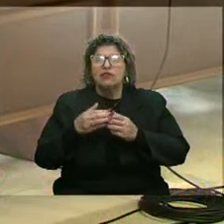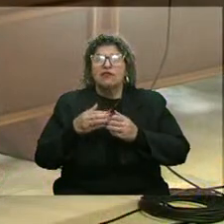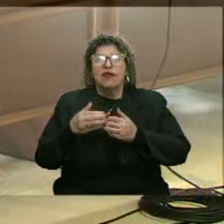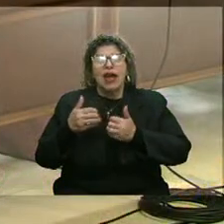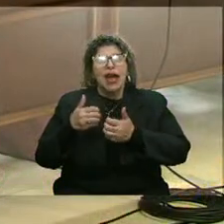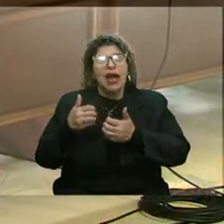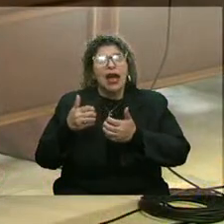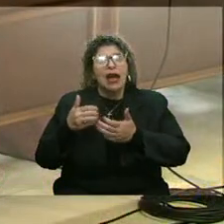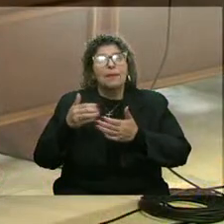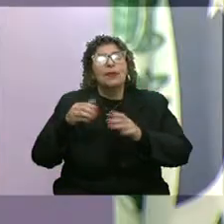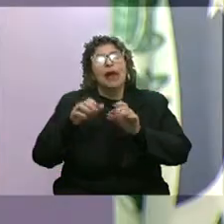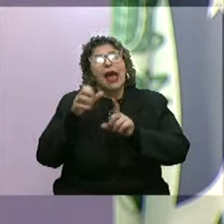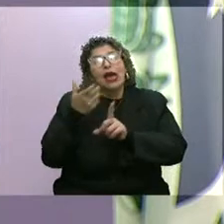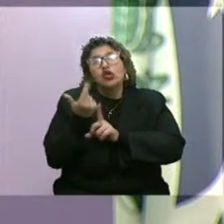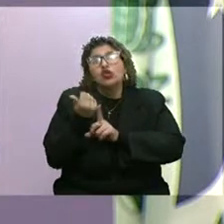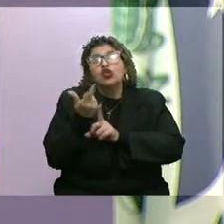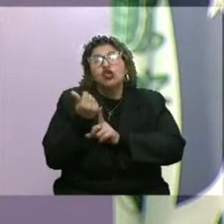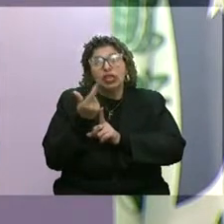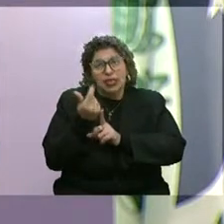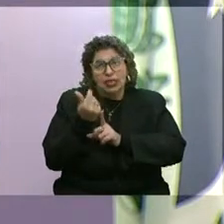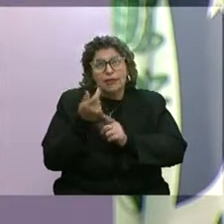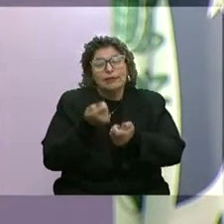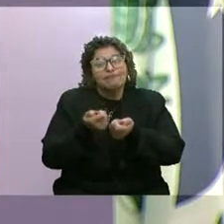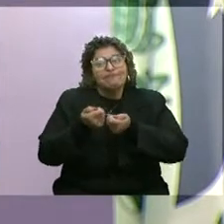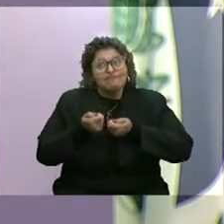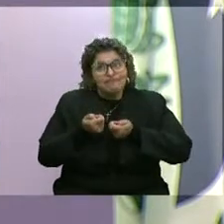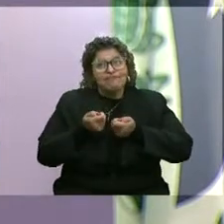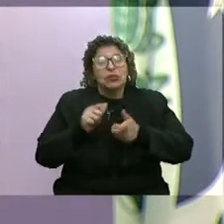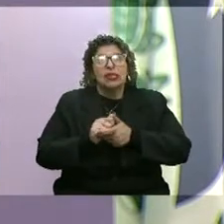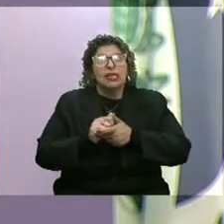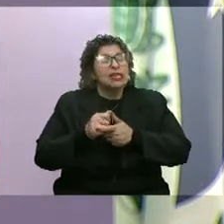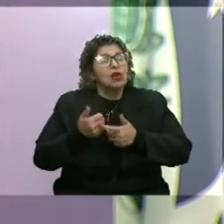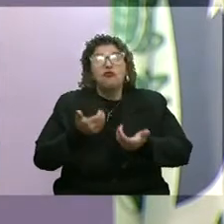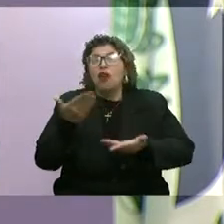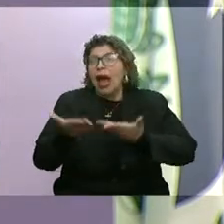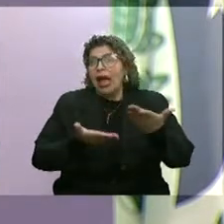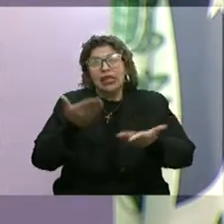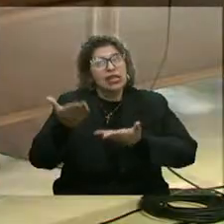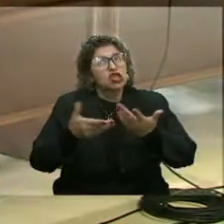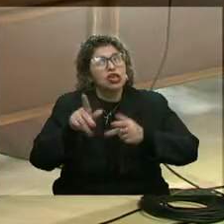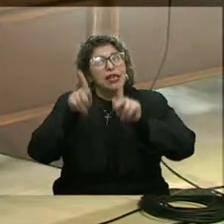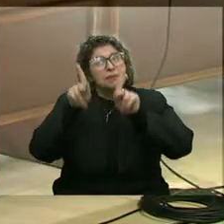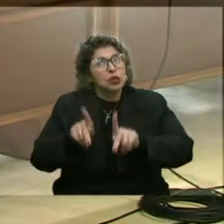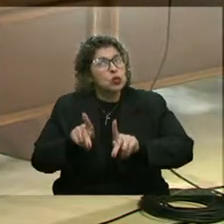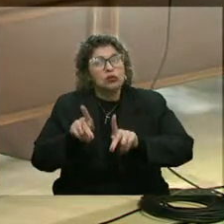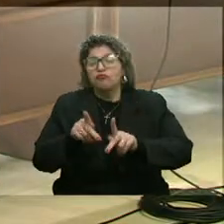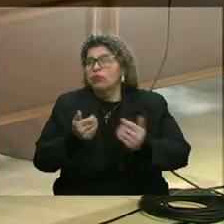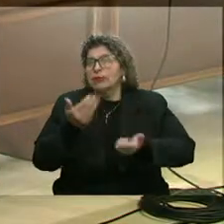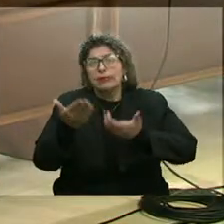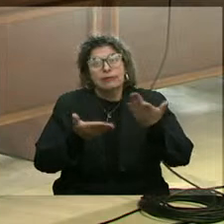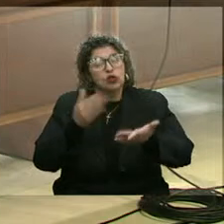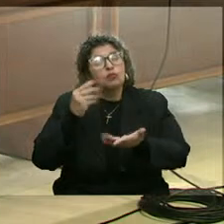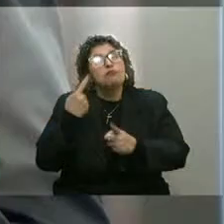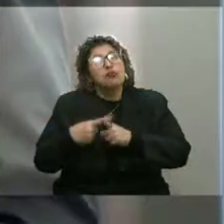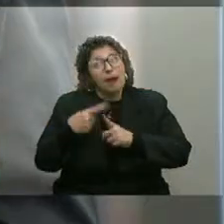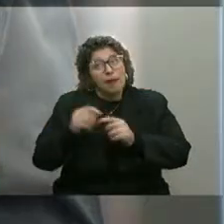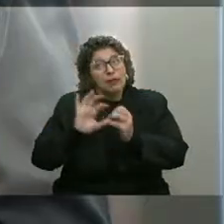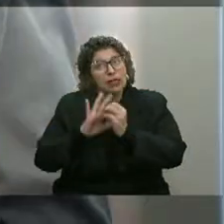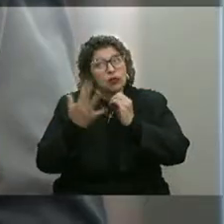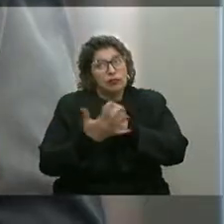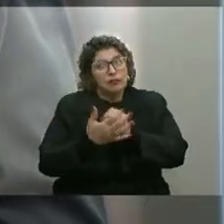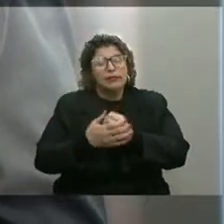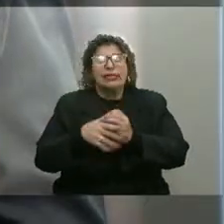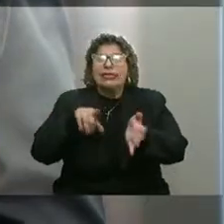pesquisa, que é a demanda reprimida, que são as pessoas que deixaram de ser atendidas em função da Covid, que são aquelas pessoas que têm